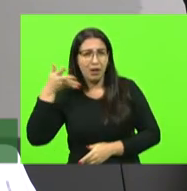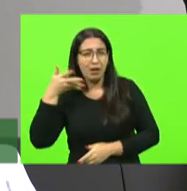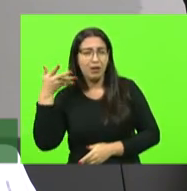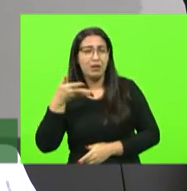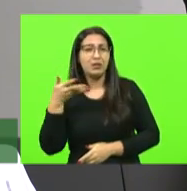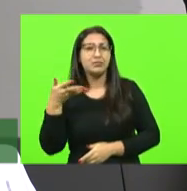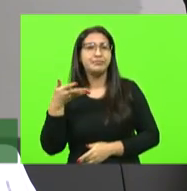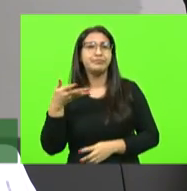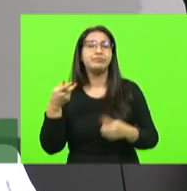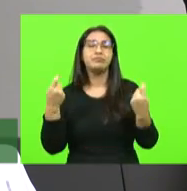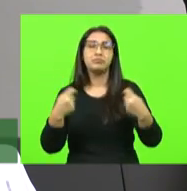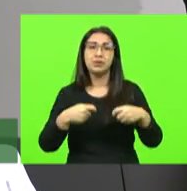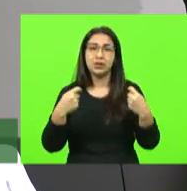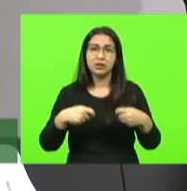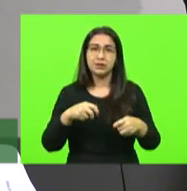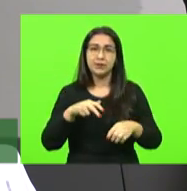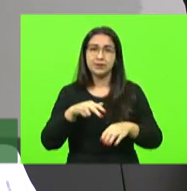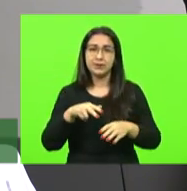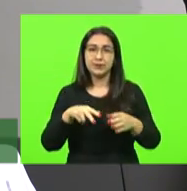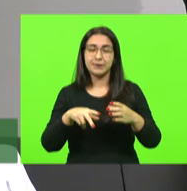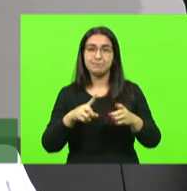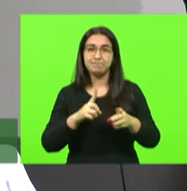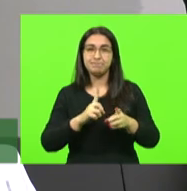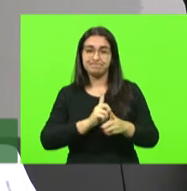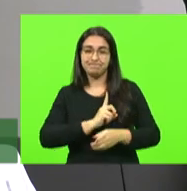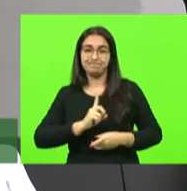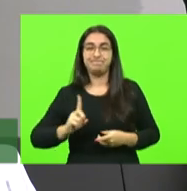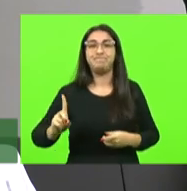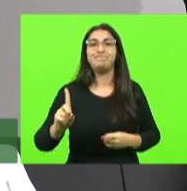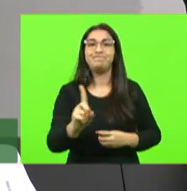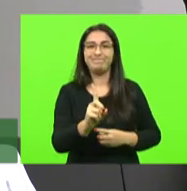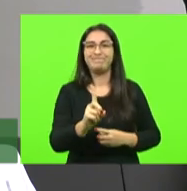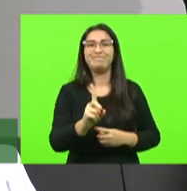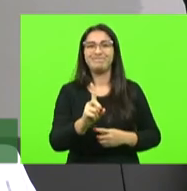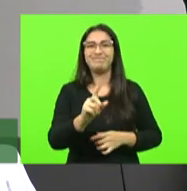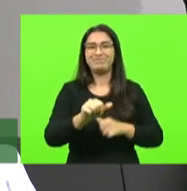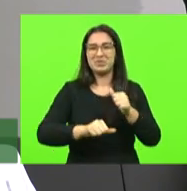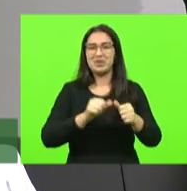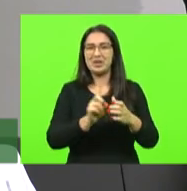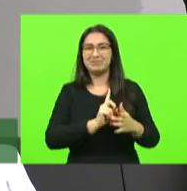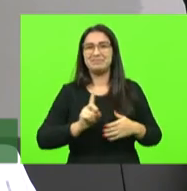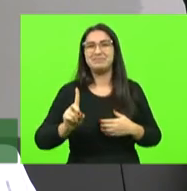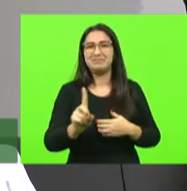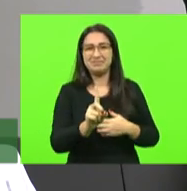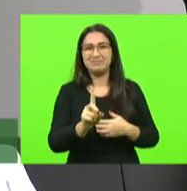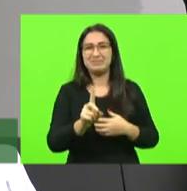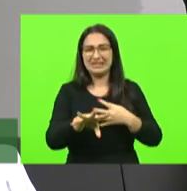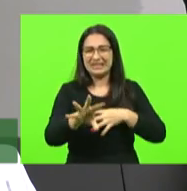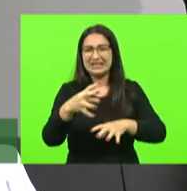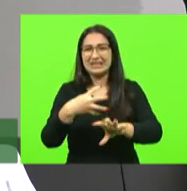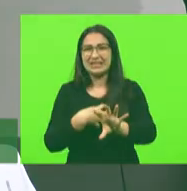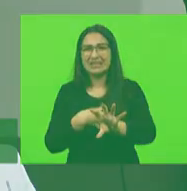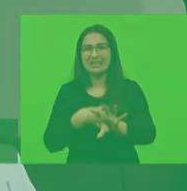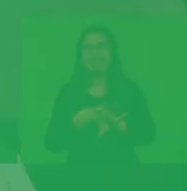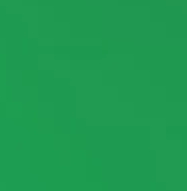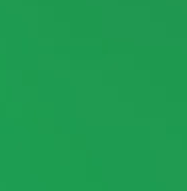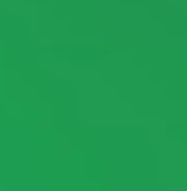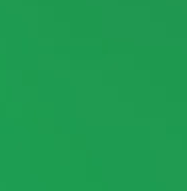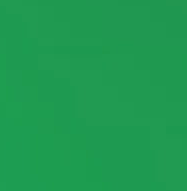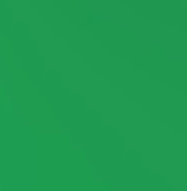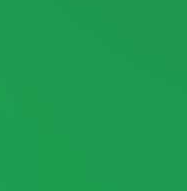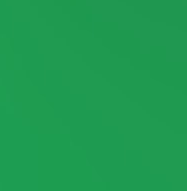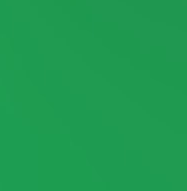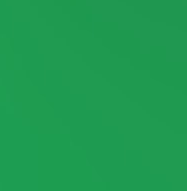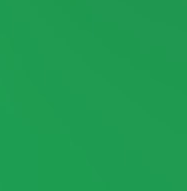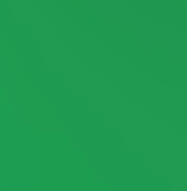a capacidade de se colocar no lugar do outro. Isso é fundamental. E isso tem que ser uma característica humana e humanitária.